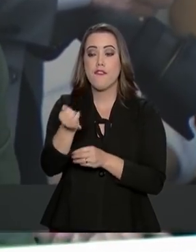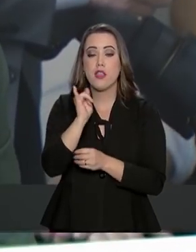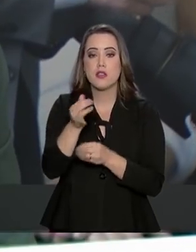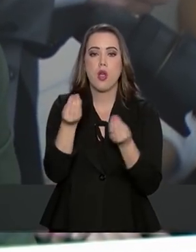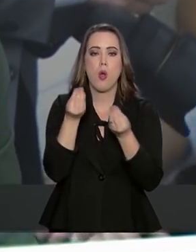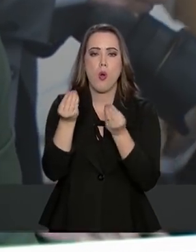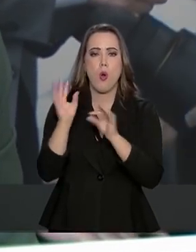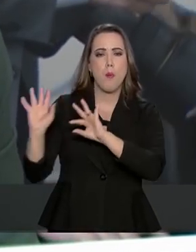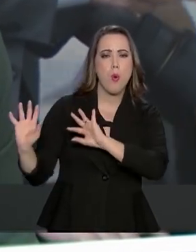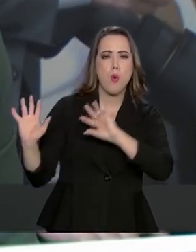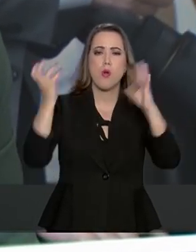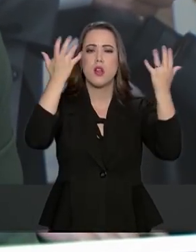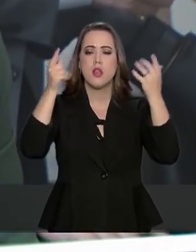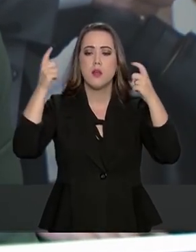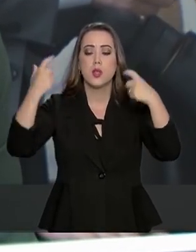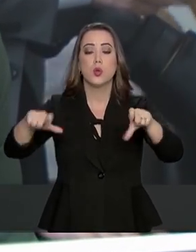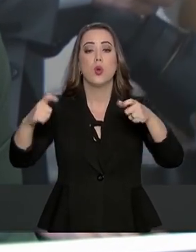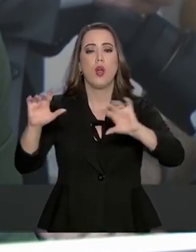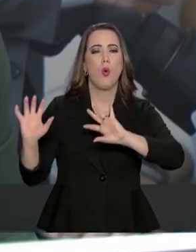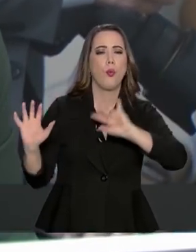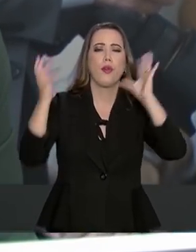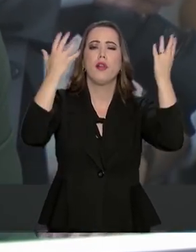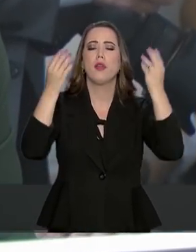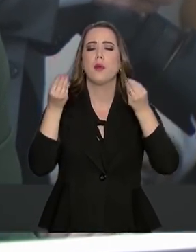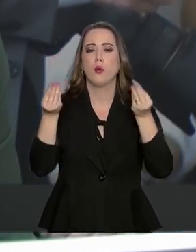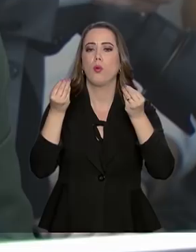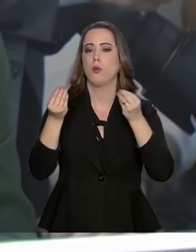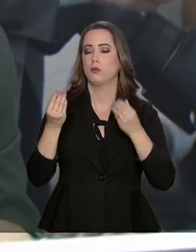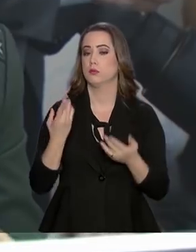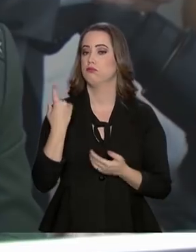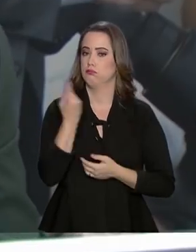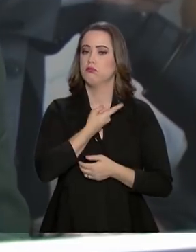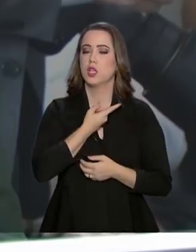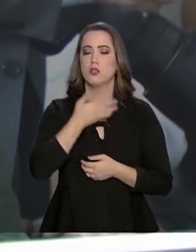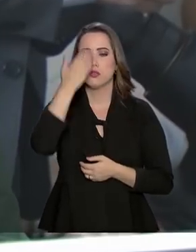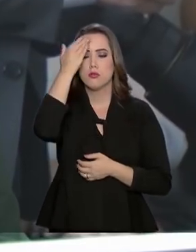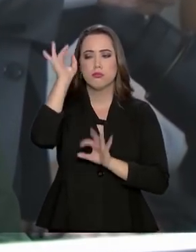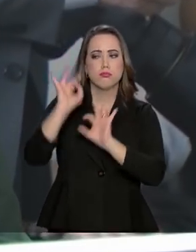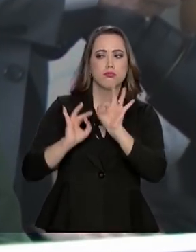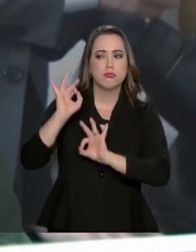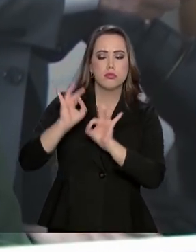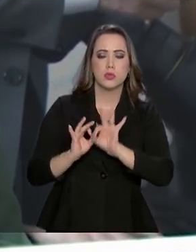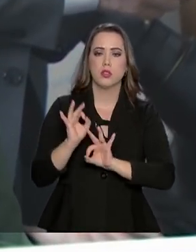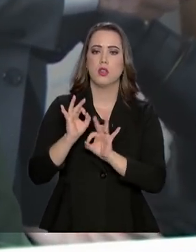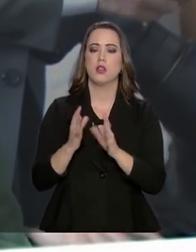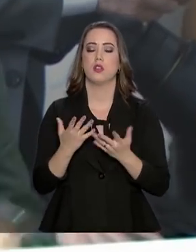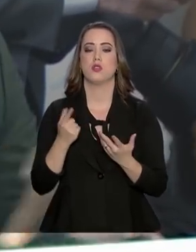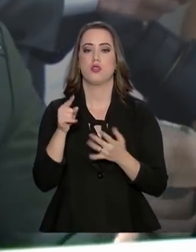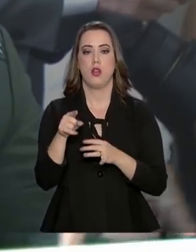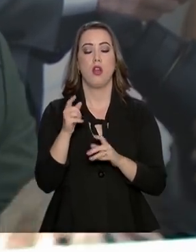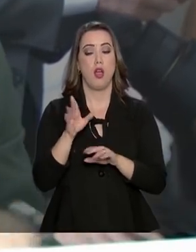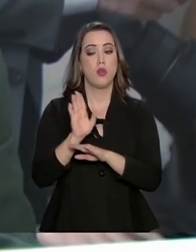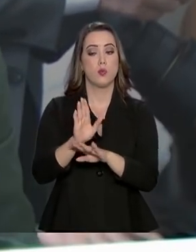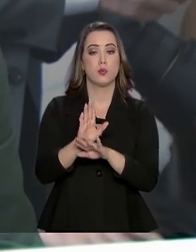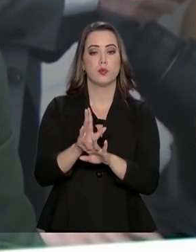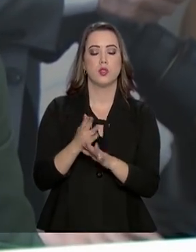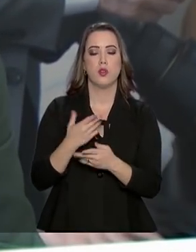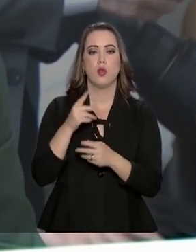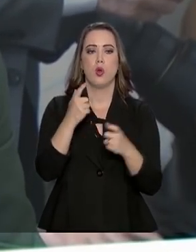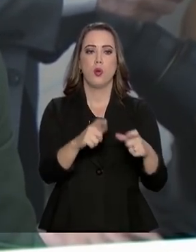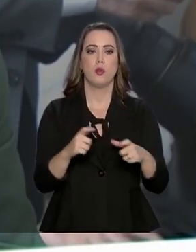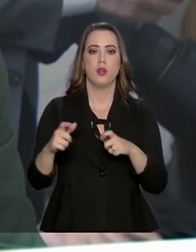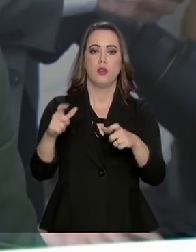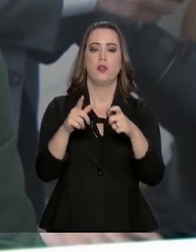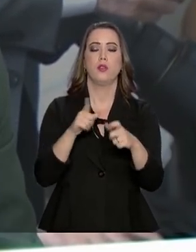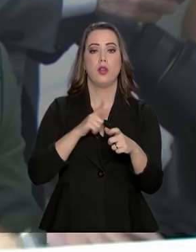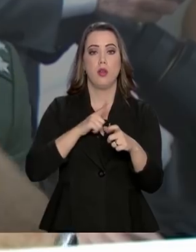previsão daquela localização daquele trecho para que a gente possa planejar a gente possa então reforçar algum local